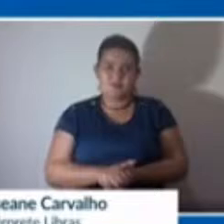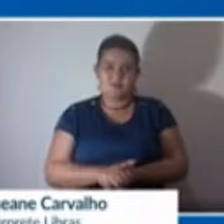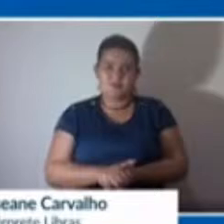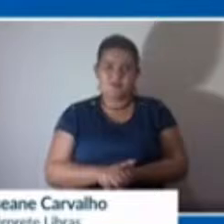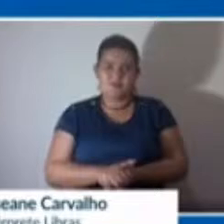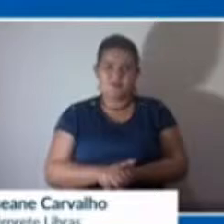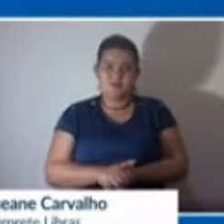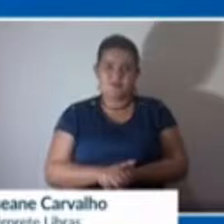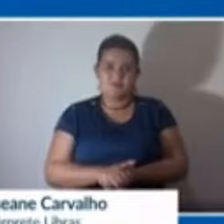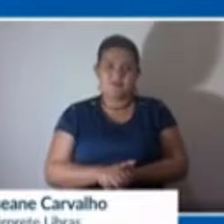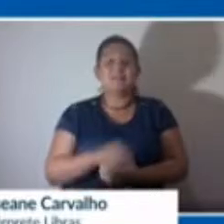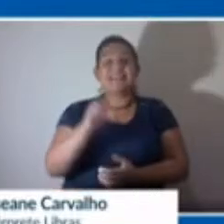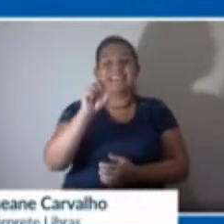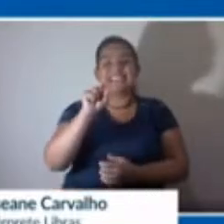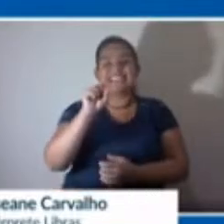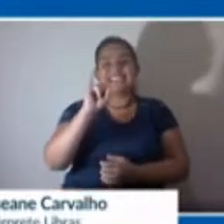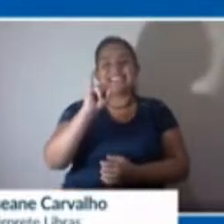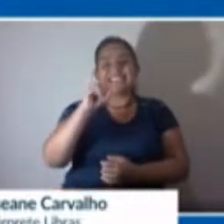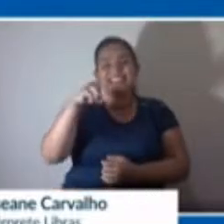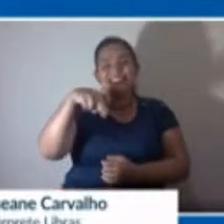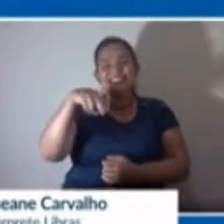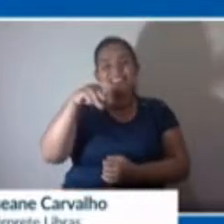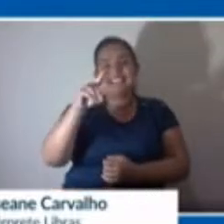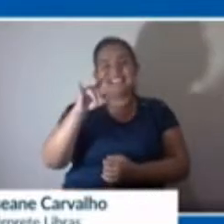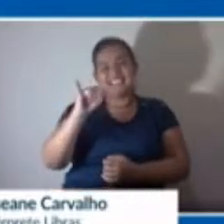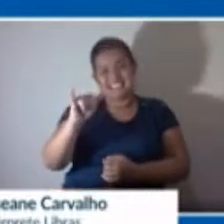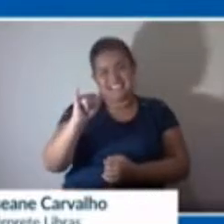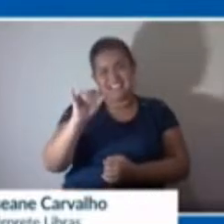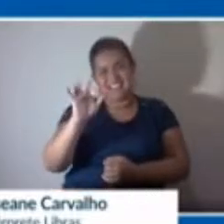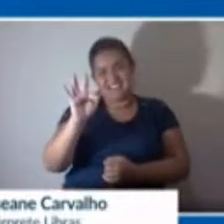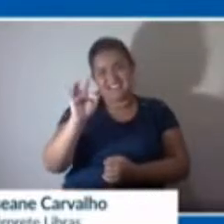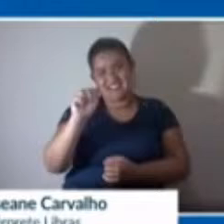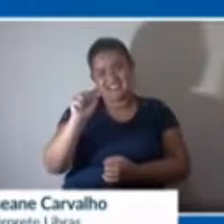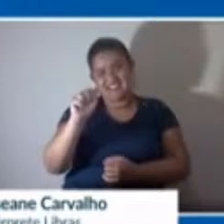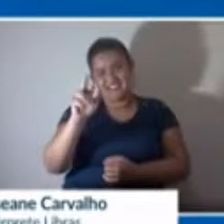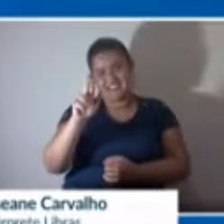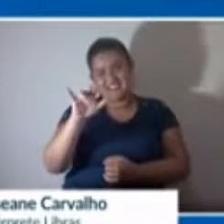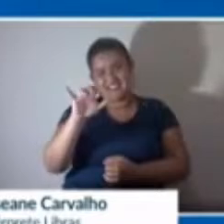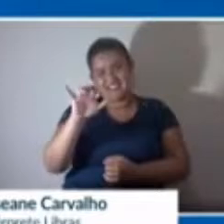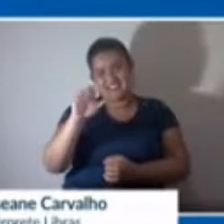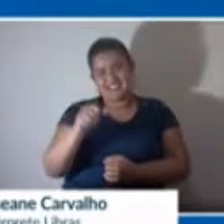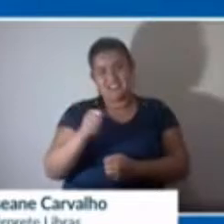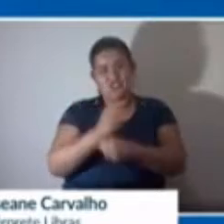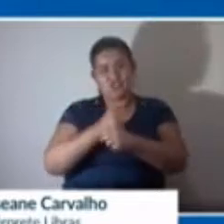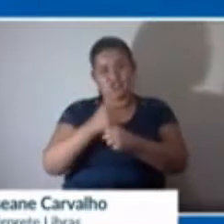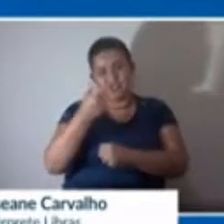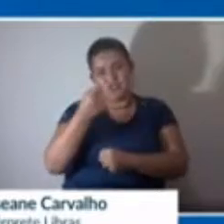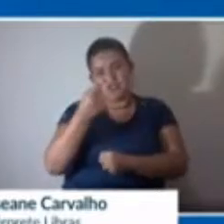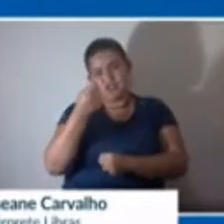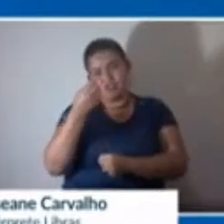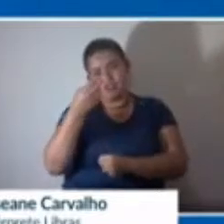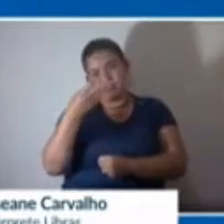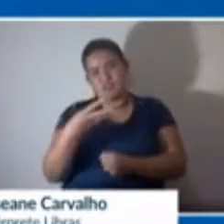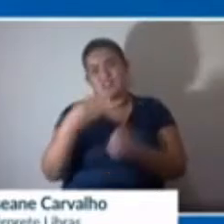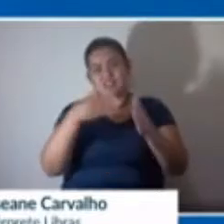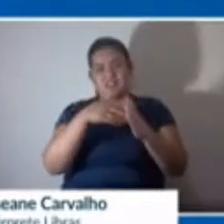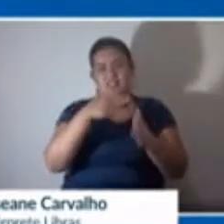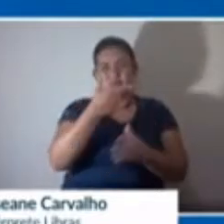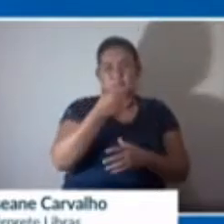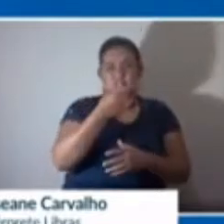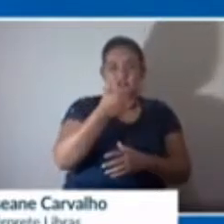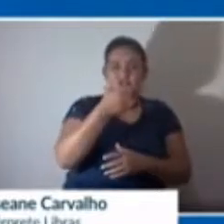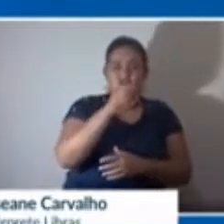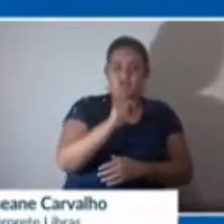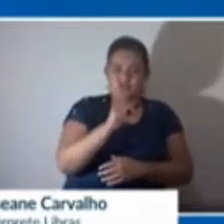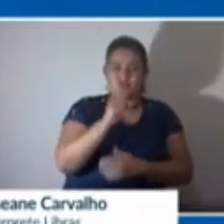de Faria. Tá certo. E atrás é diretoras no audiovisual goiano, de 2013 a 2018, eu acho.